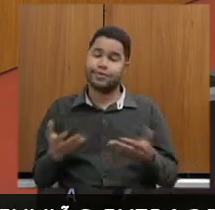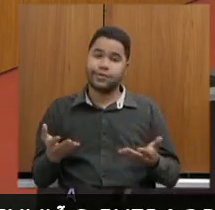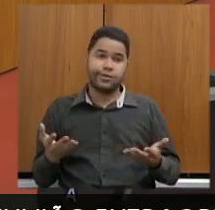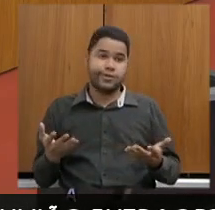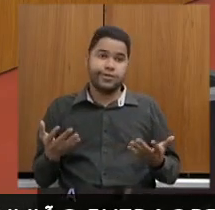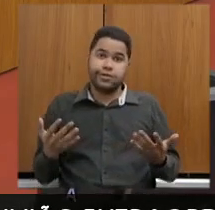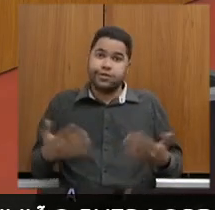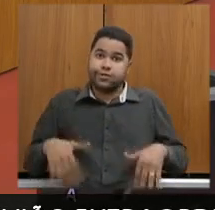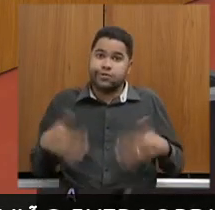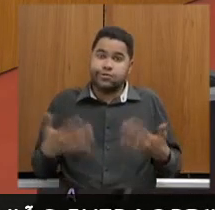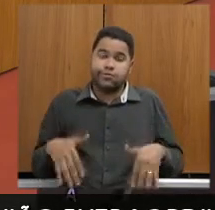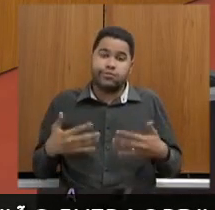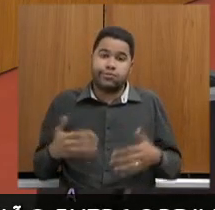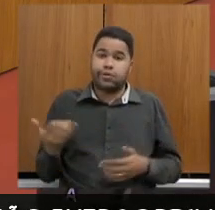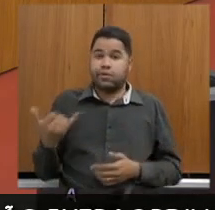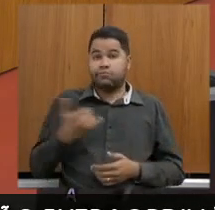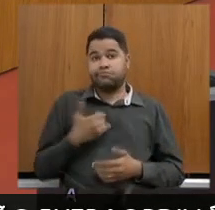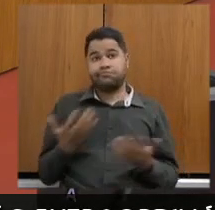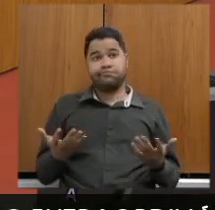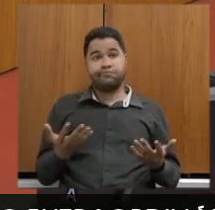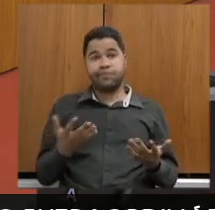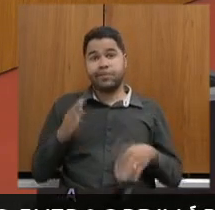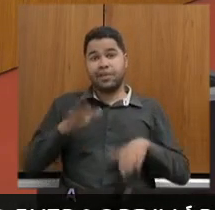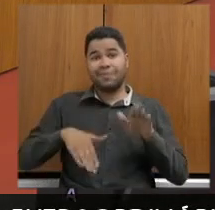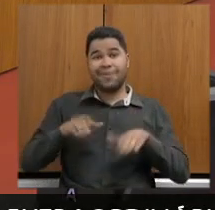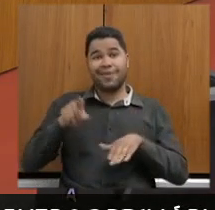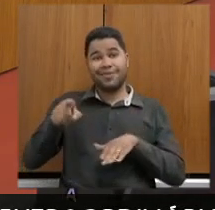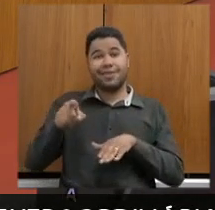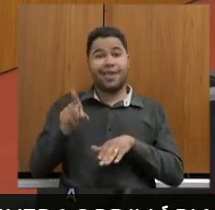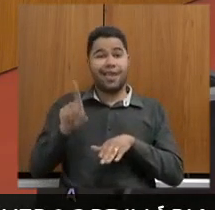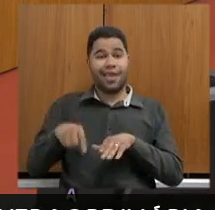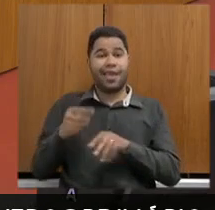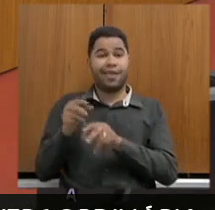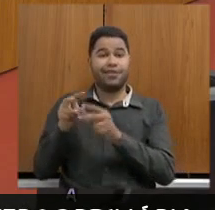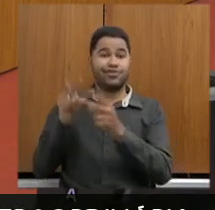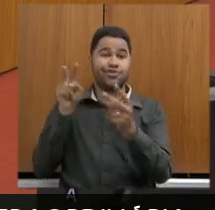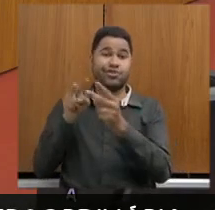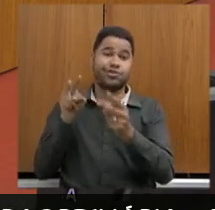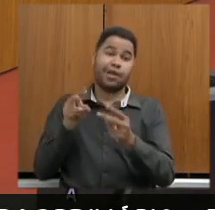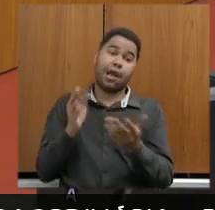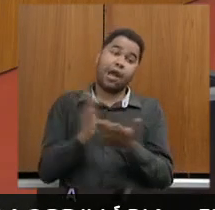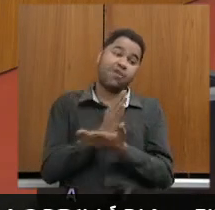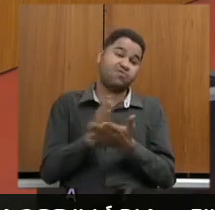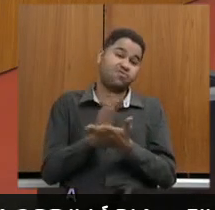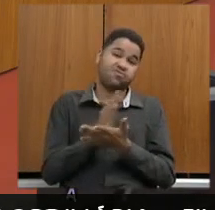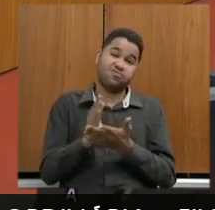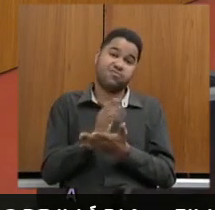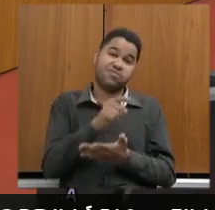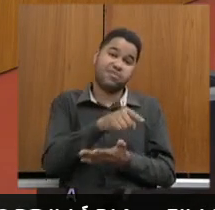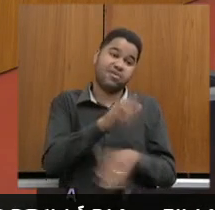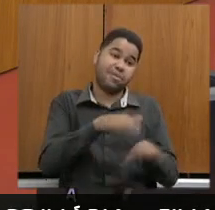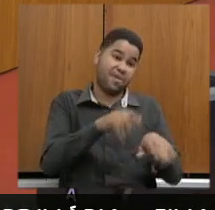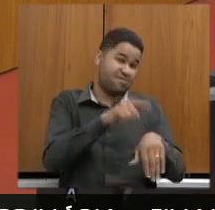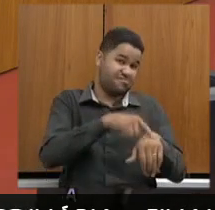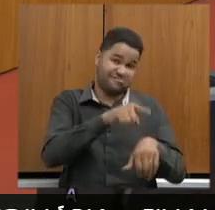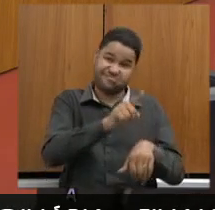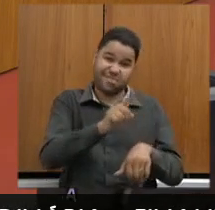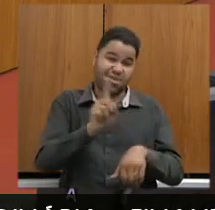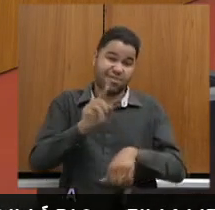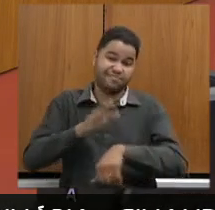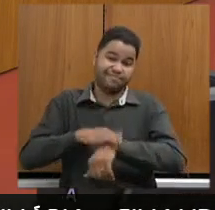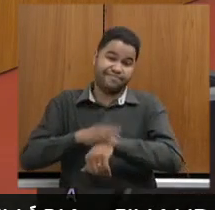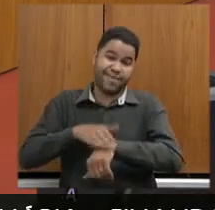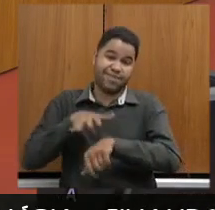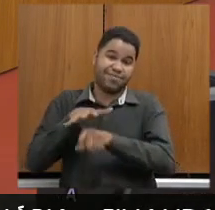totalmente suportável ele tá lá em algum depende da delegacia digital que a ordem parte deles e aqui não tem hora para ser atendido que depende muito da demanda